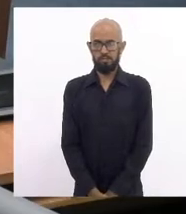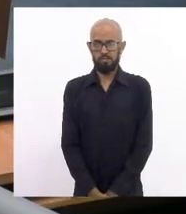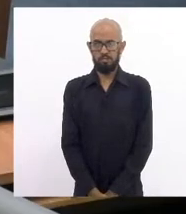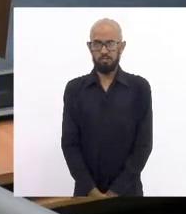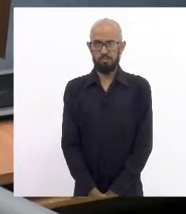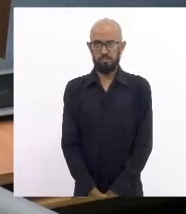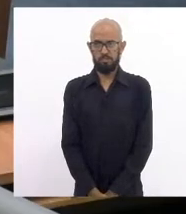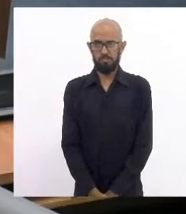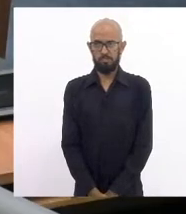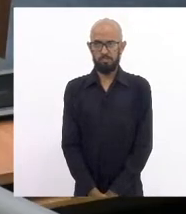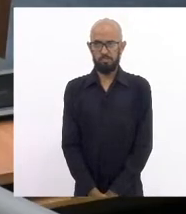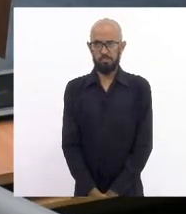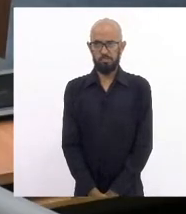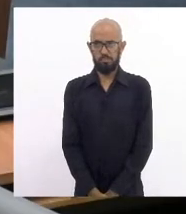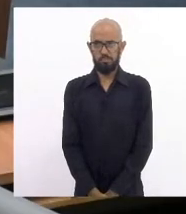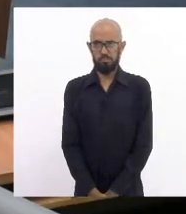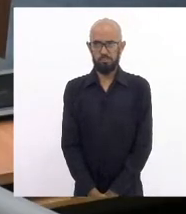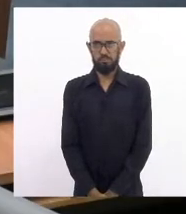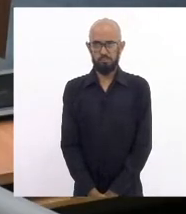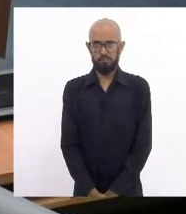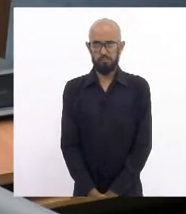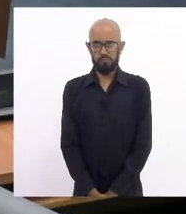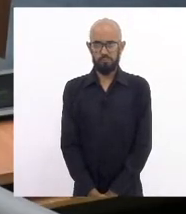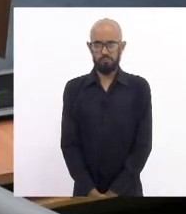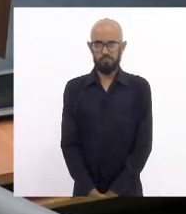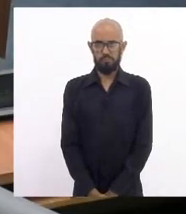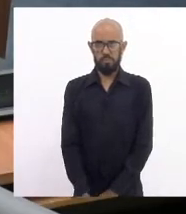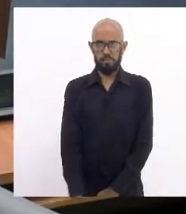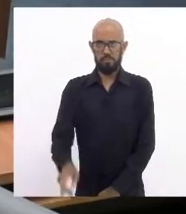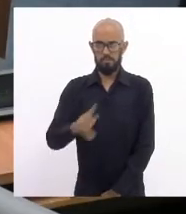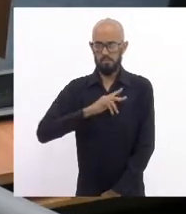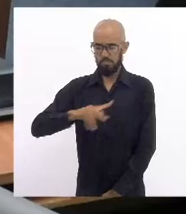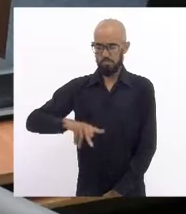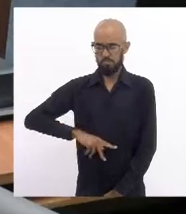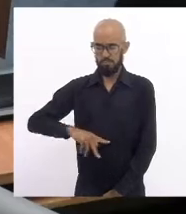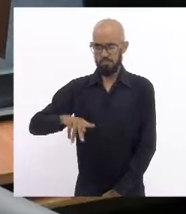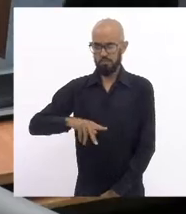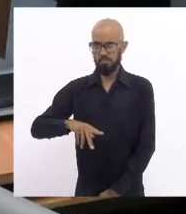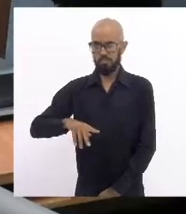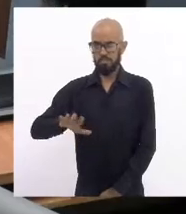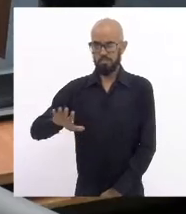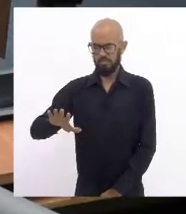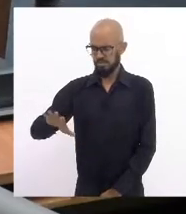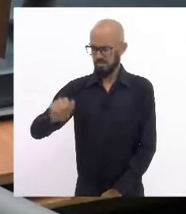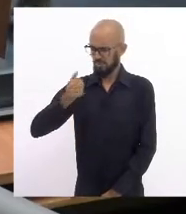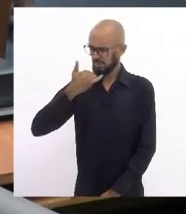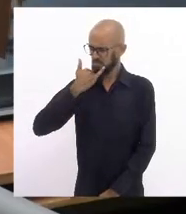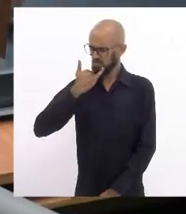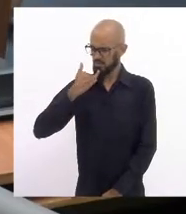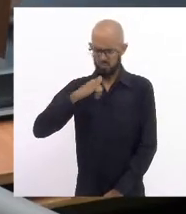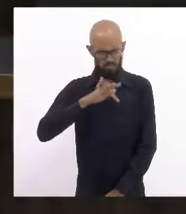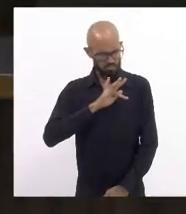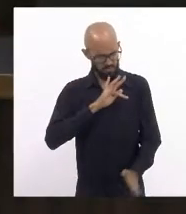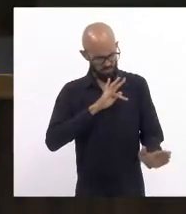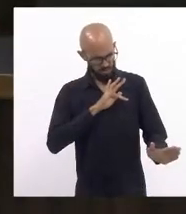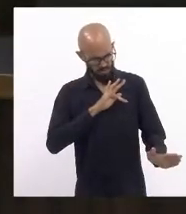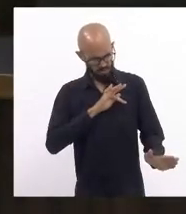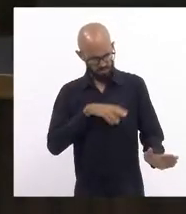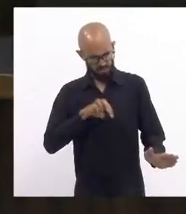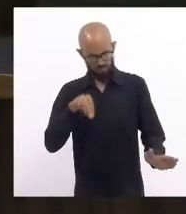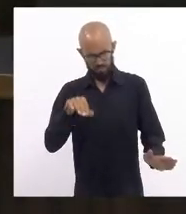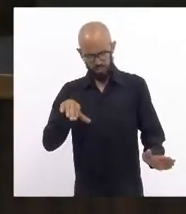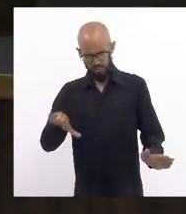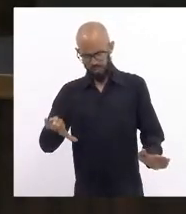Coronel Salema também pediu a palavra aí, presidente. Carlos Mink também, presidente. Ah, desculpa, espera só um pouquinho, deputada Marta. Então, Carlos